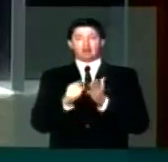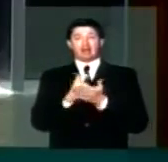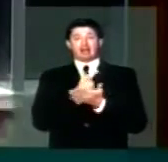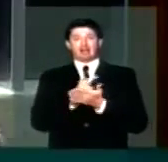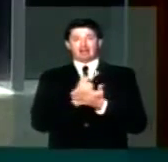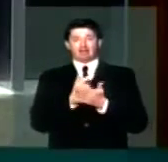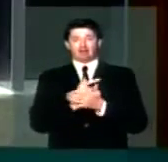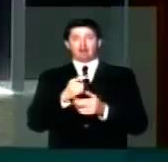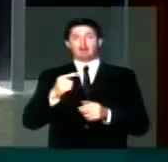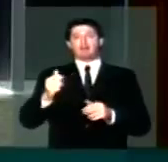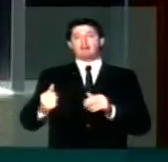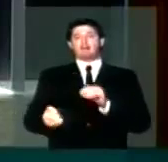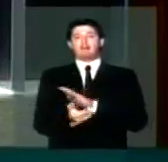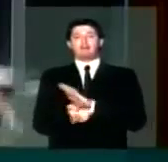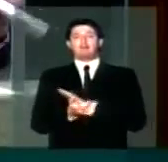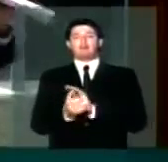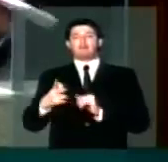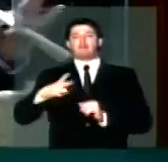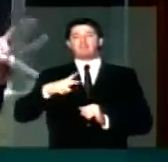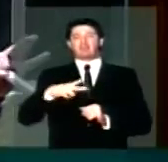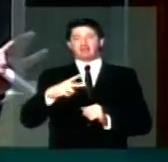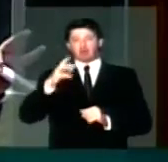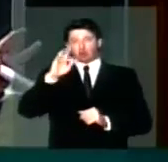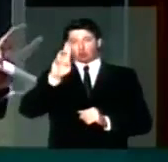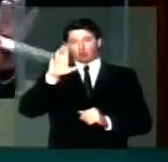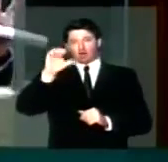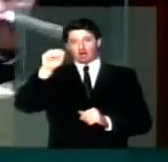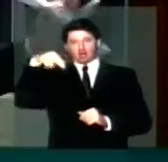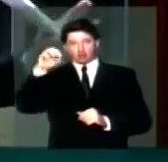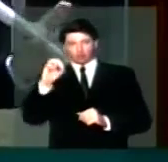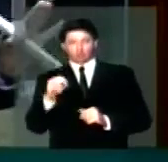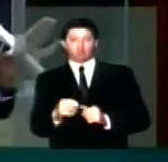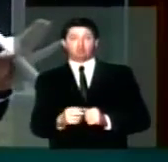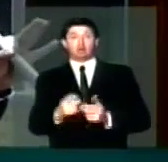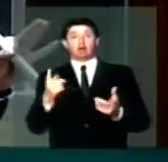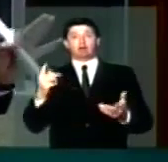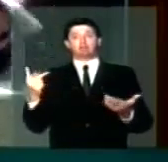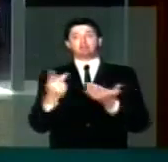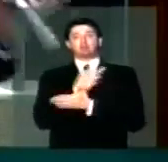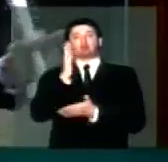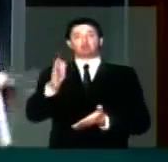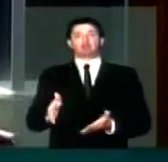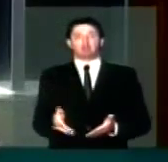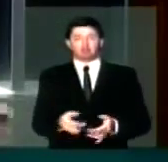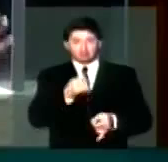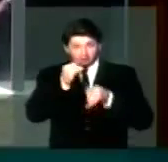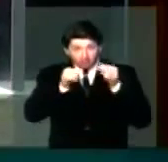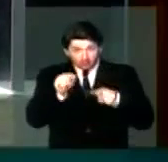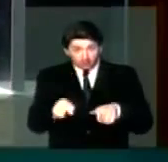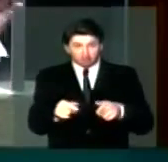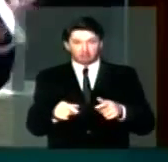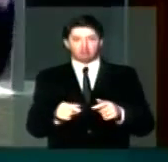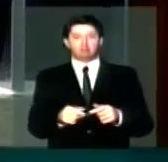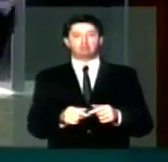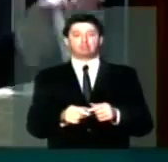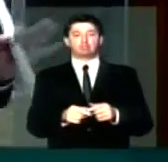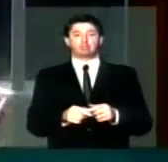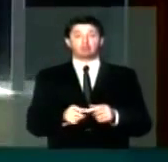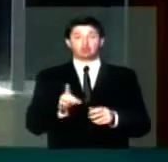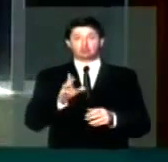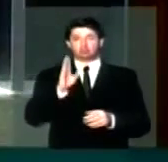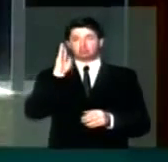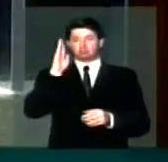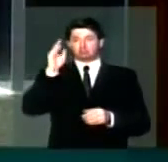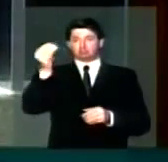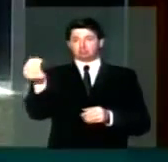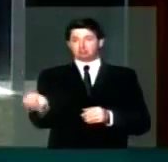livro A Privataria Tucana. E já no primeiro momento aconteceu um episódio em que essas informações foram fornecidas